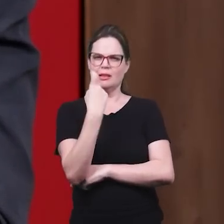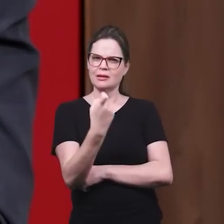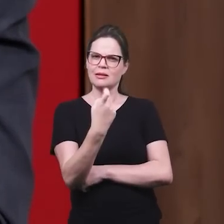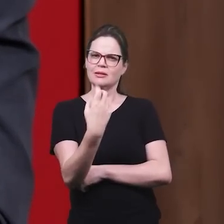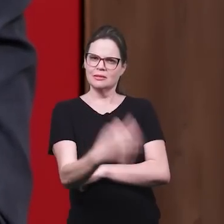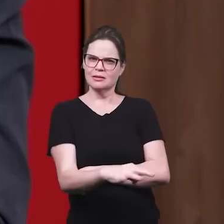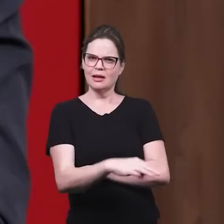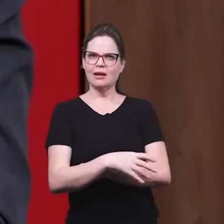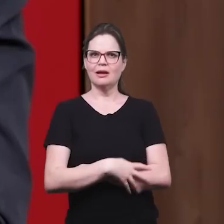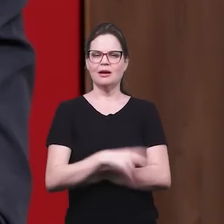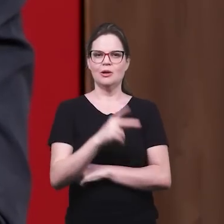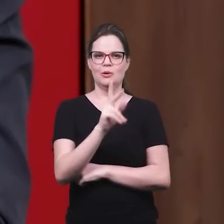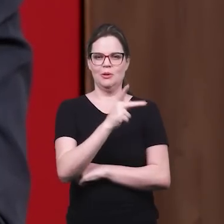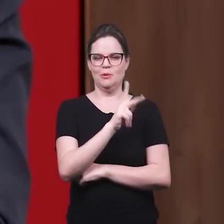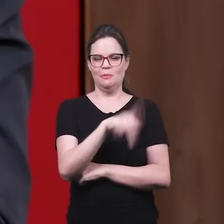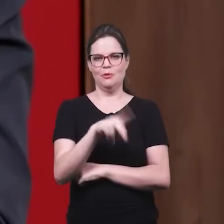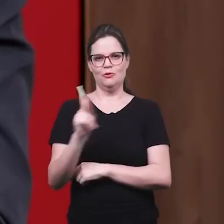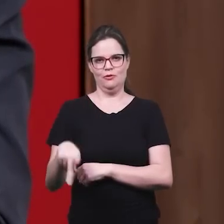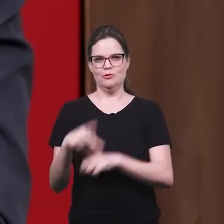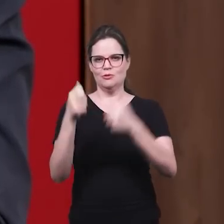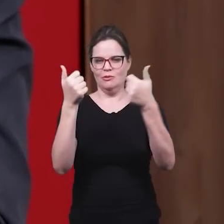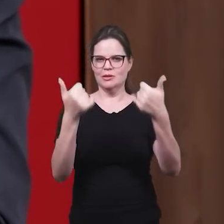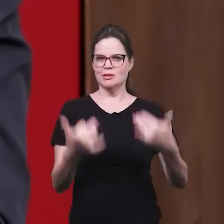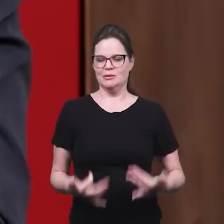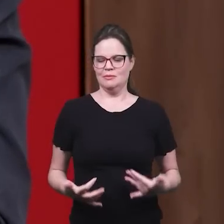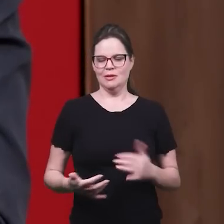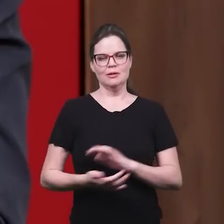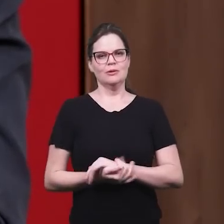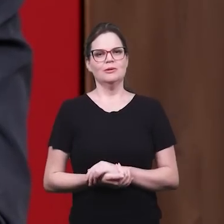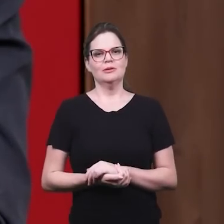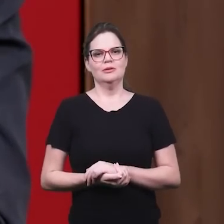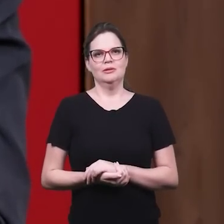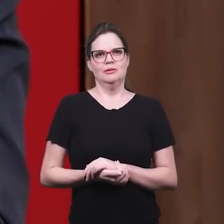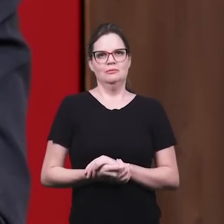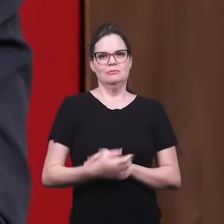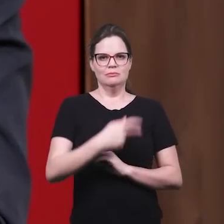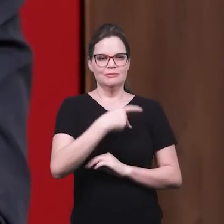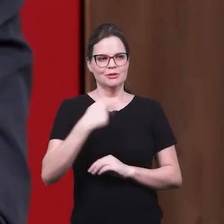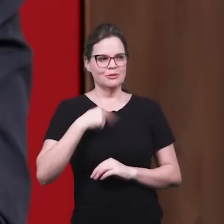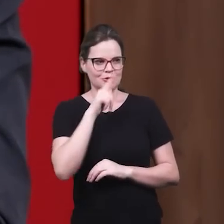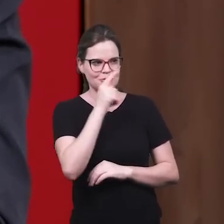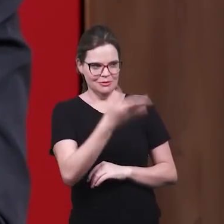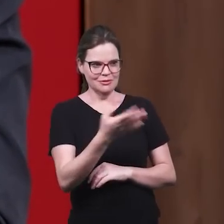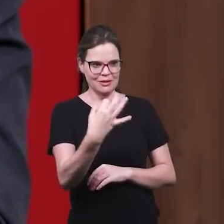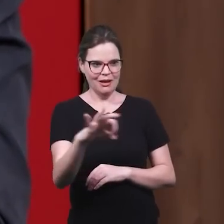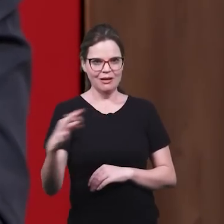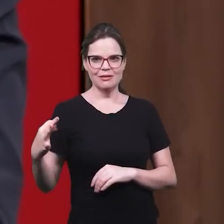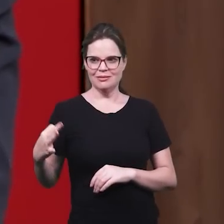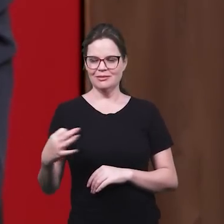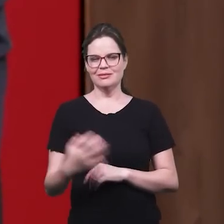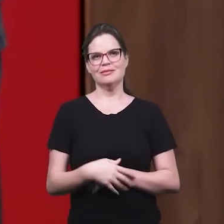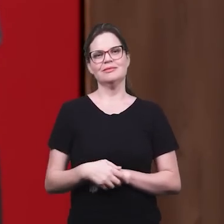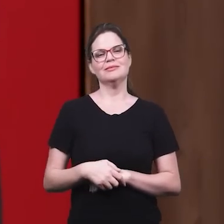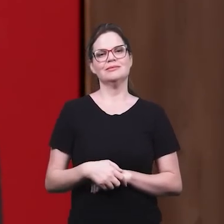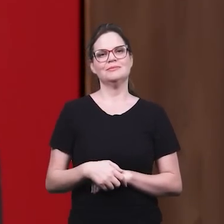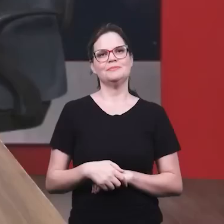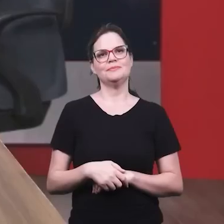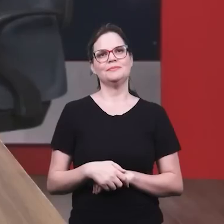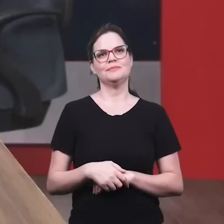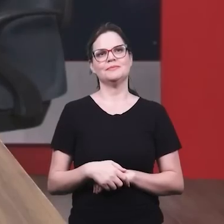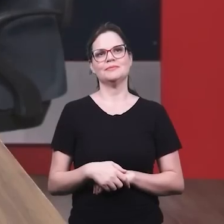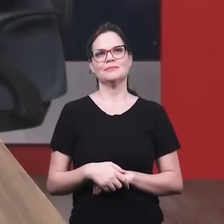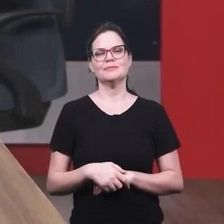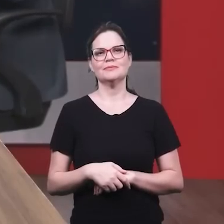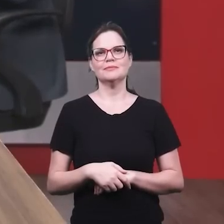o professor Alexandre ele mencionou, né, pastor Gilson e professor Tiago também,